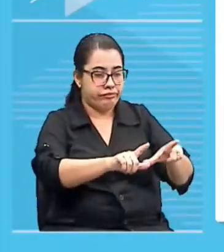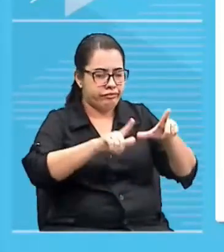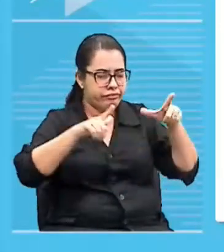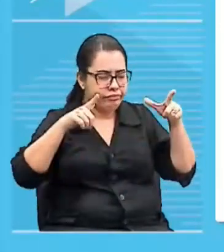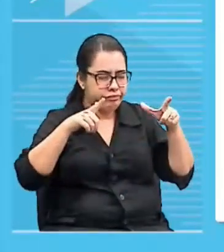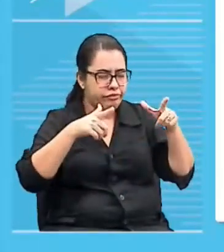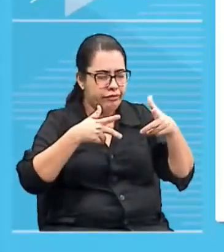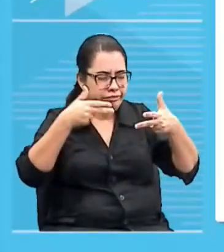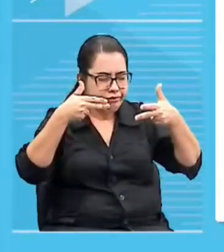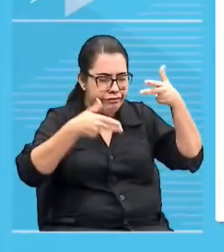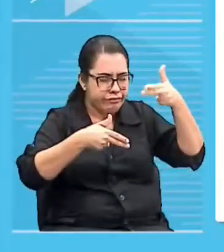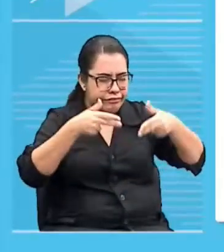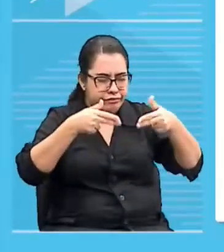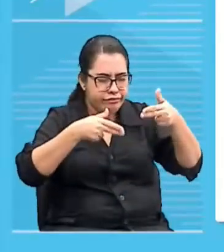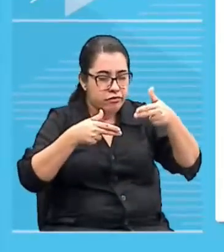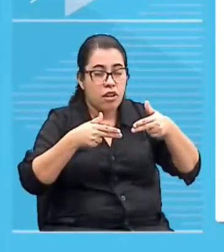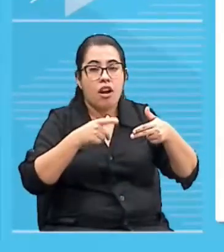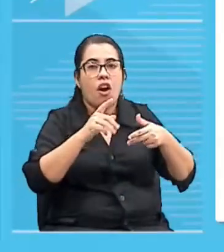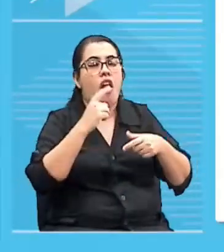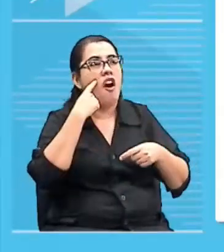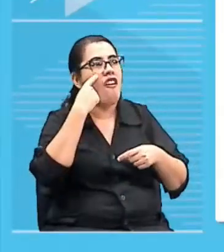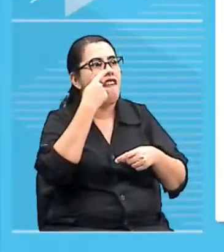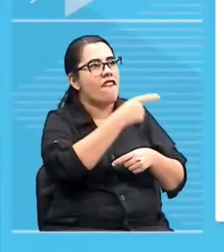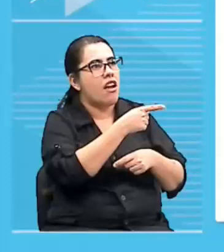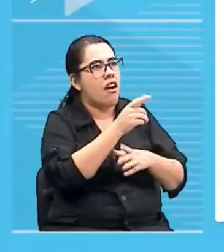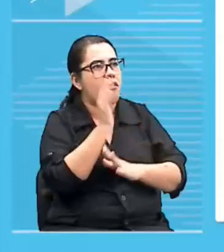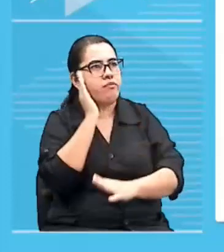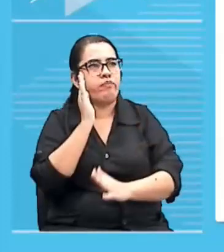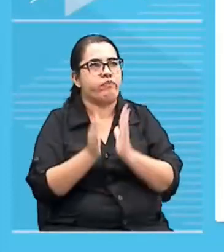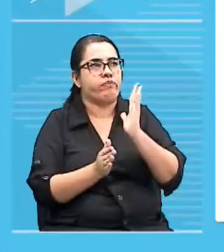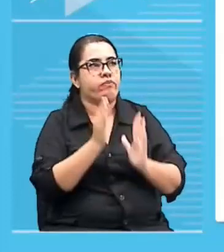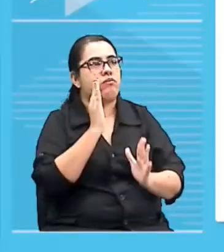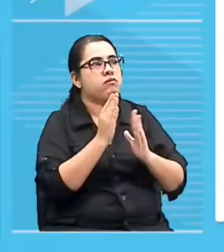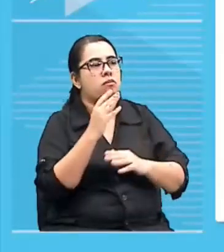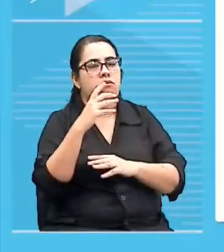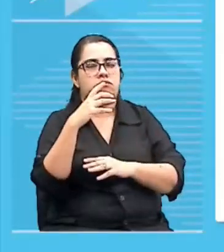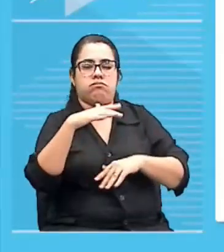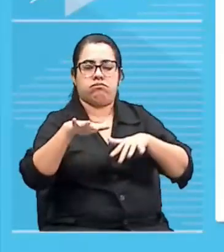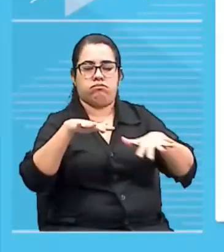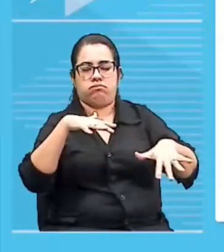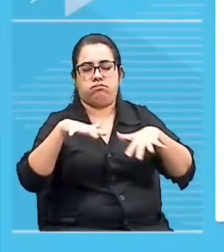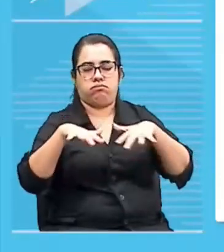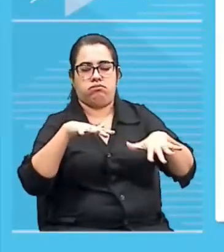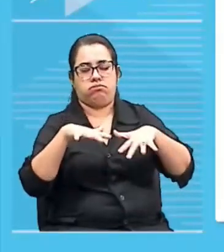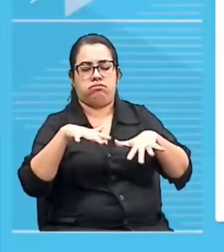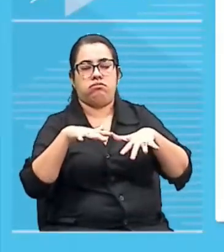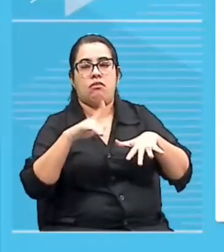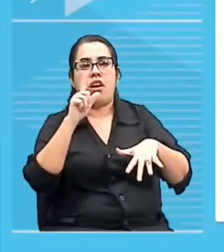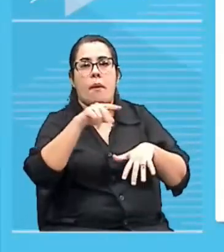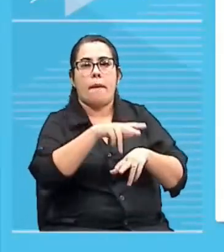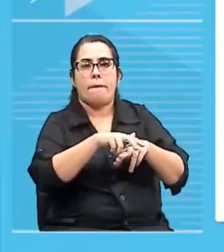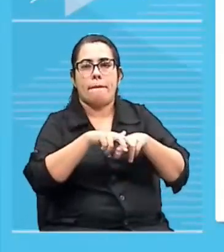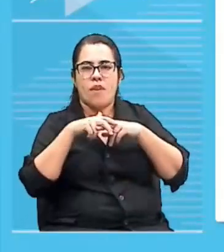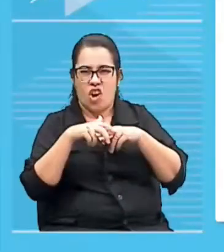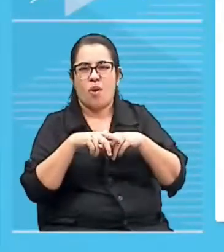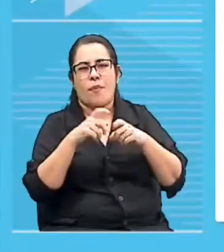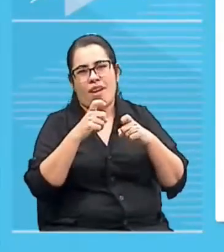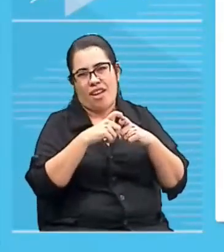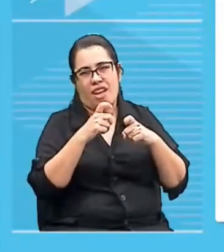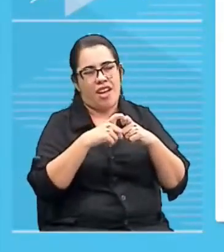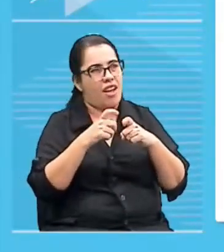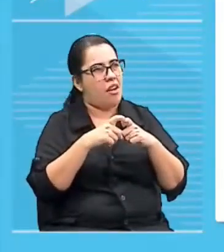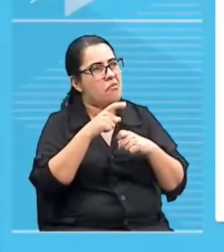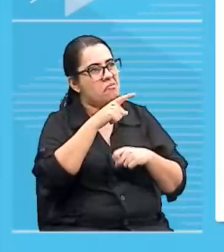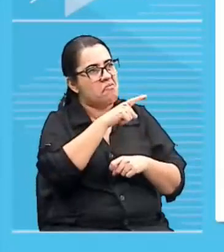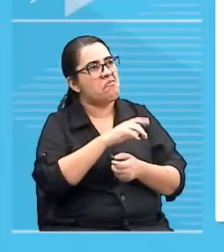e aquele robô que está fazendo a cirurgia, ele está sendo manuseado através dos médicos.